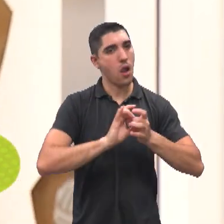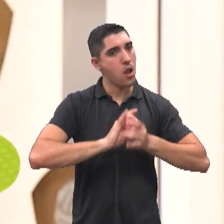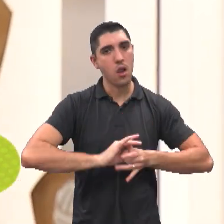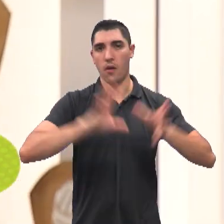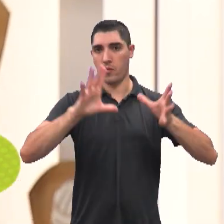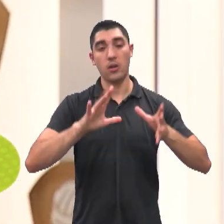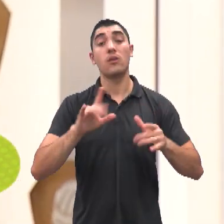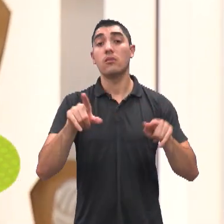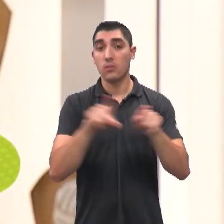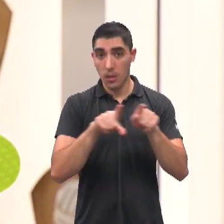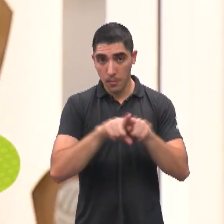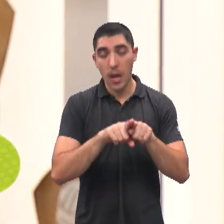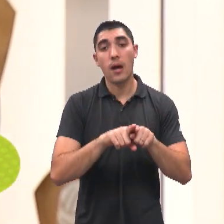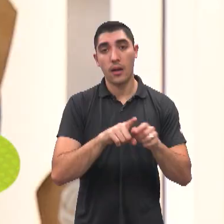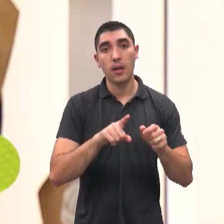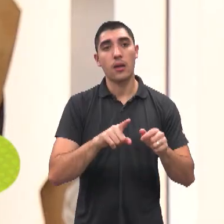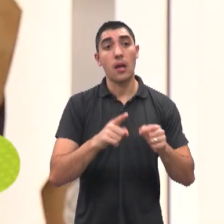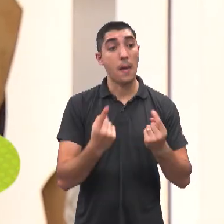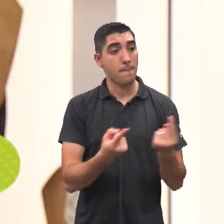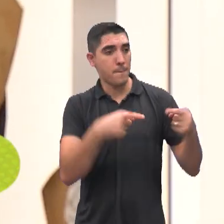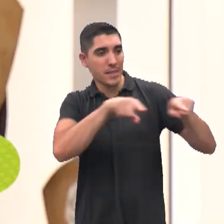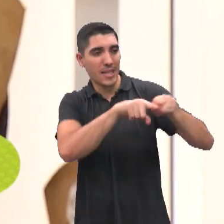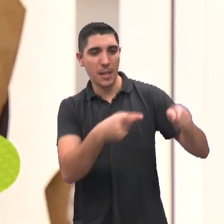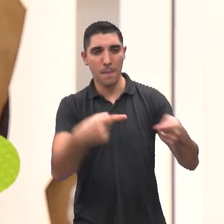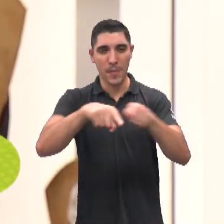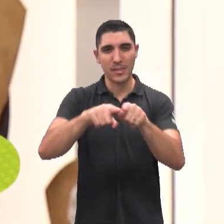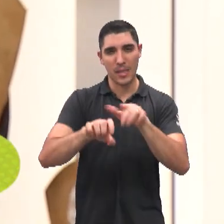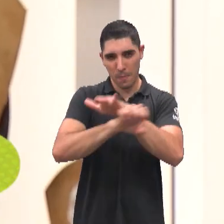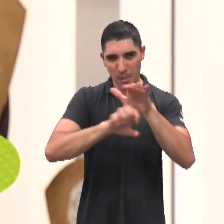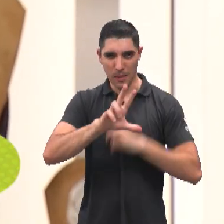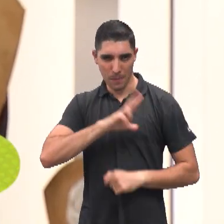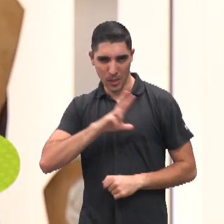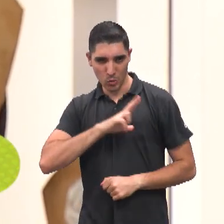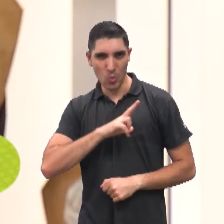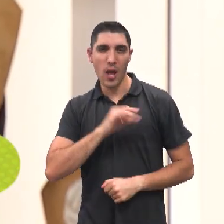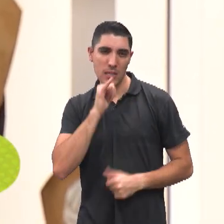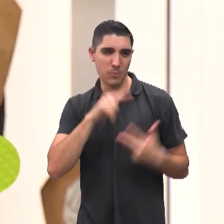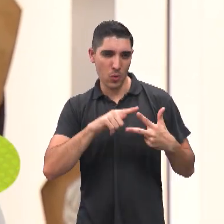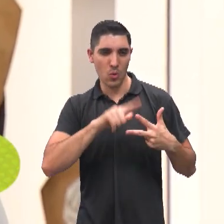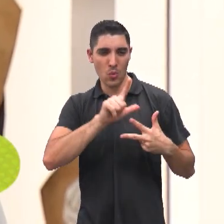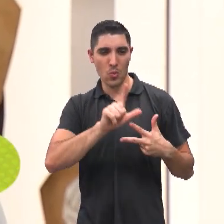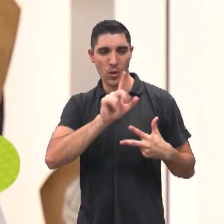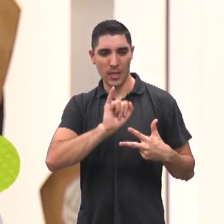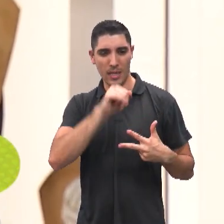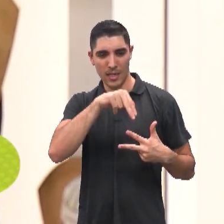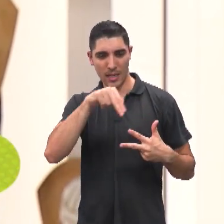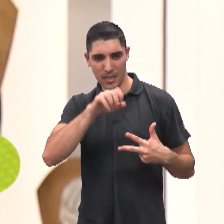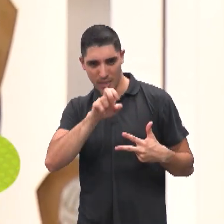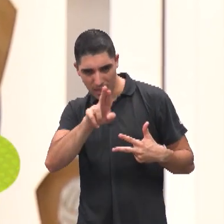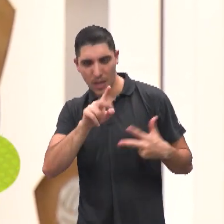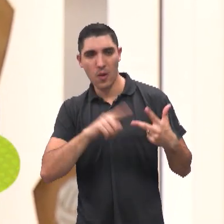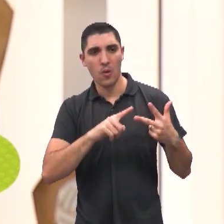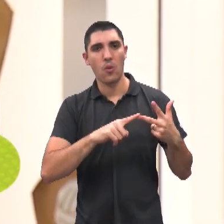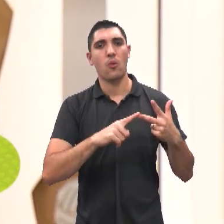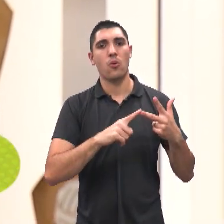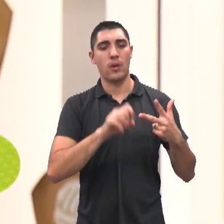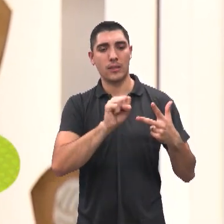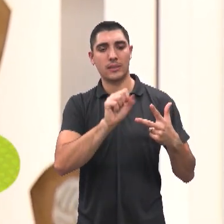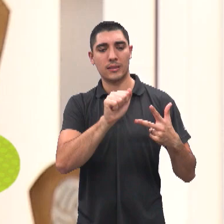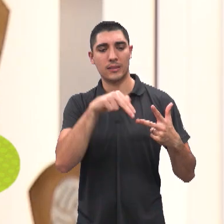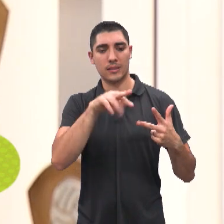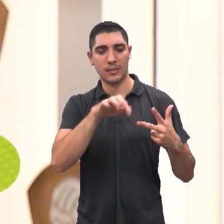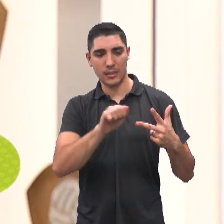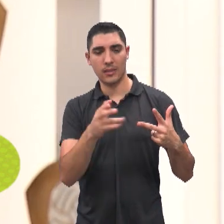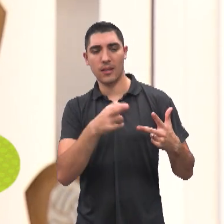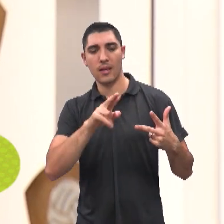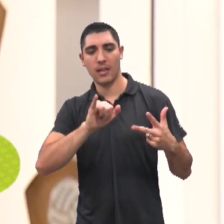inclusive os parceiros que são esses, como você citou, tanto Lineu de Moura, o Santa Rita com as quadras de